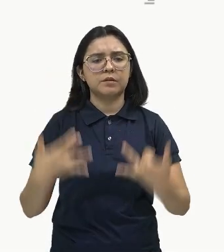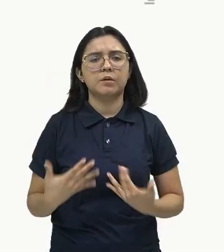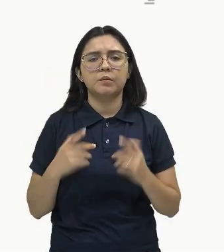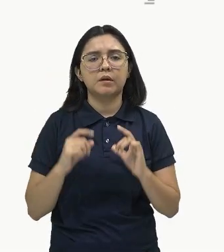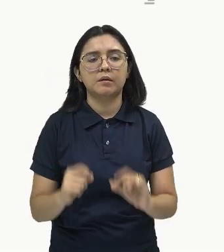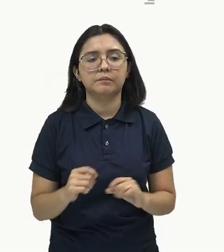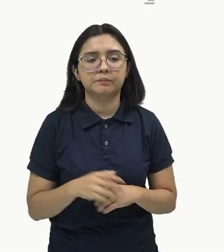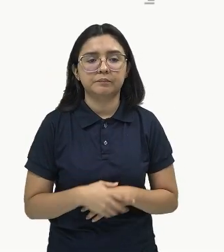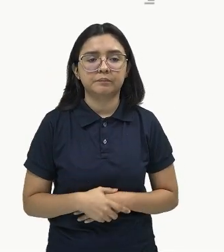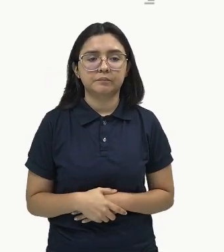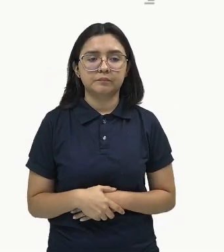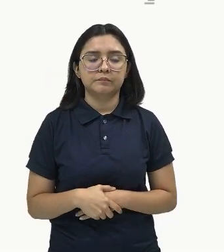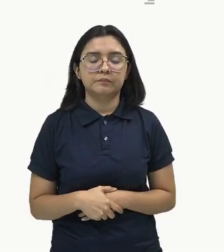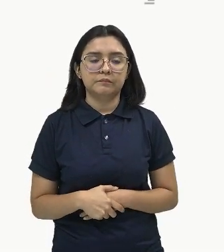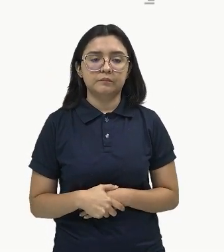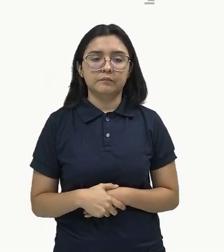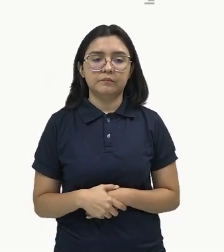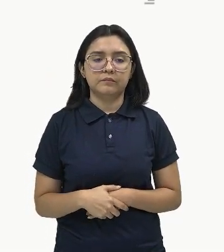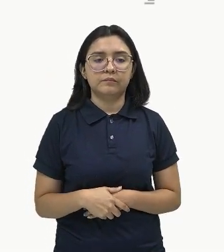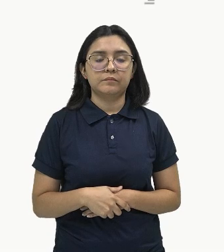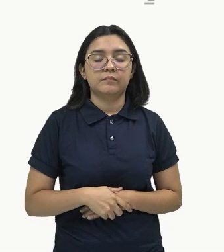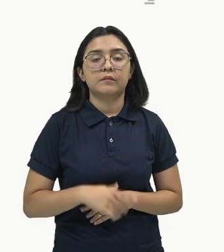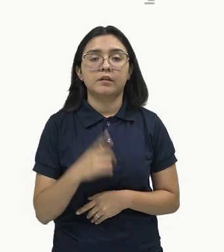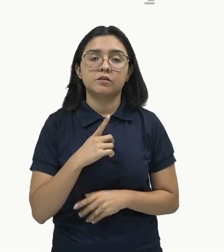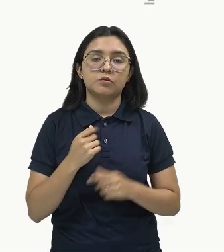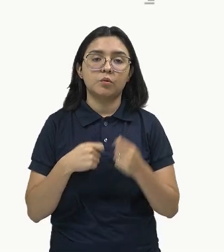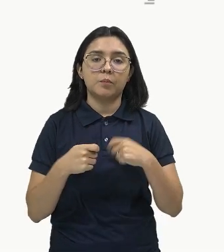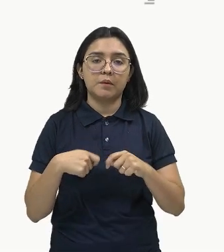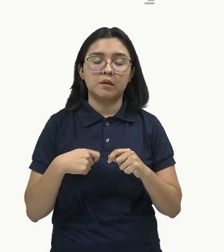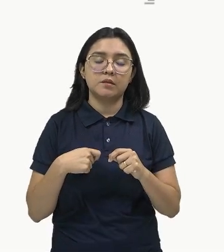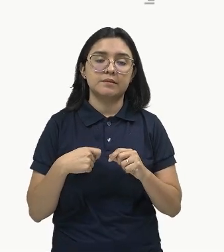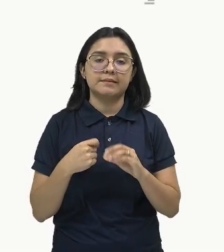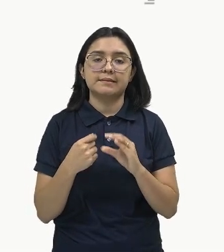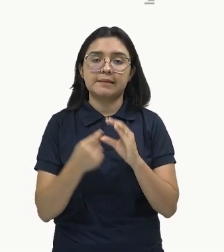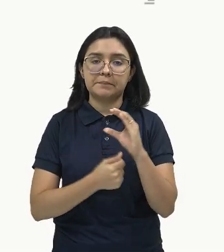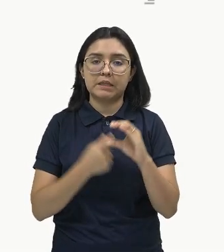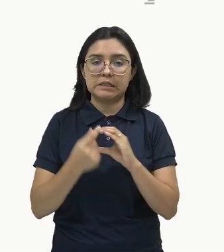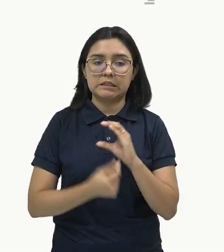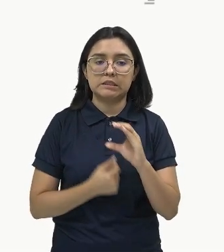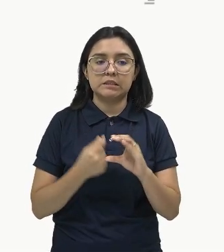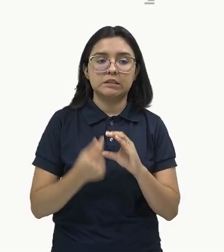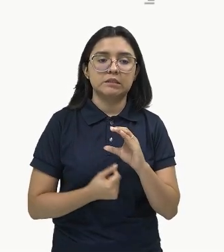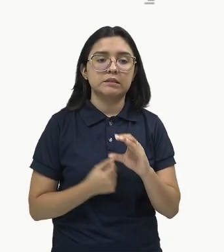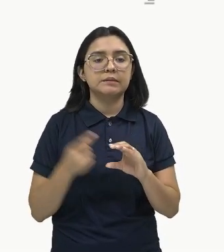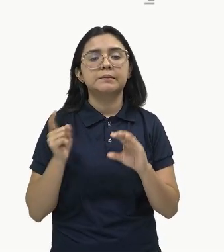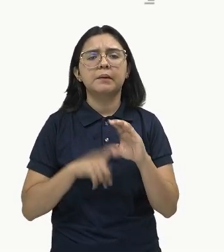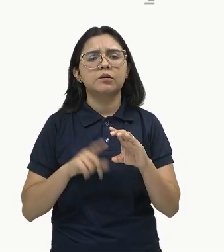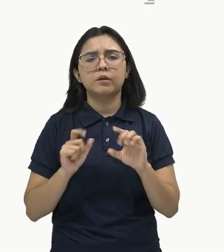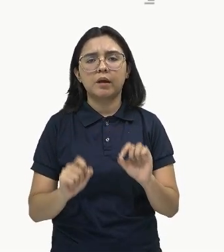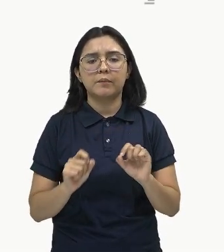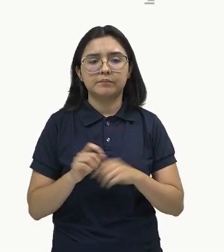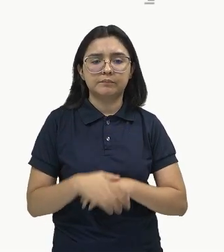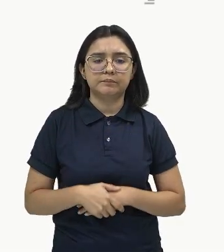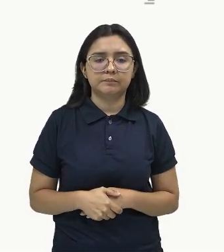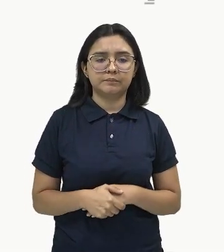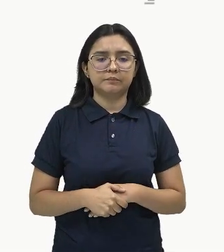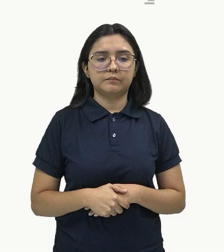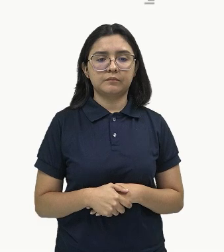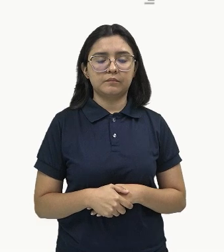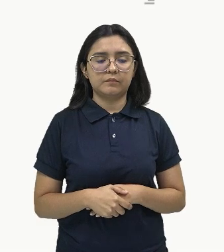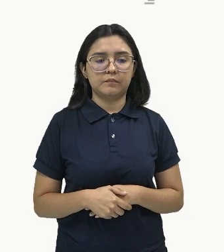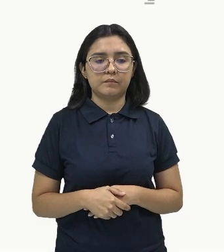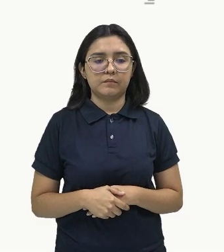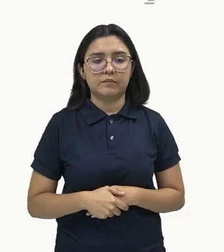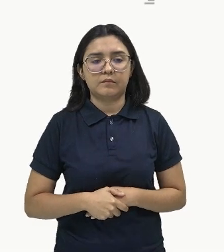falando de economias capitalistas. Então, elas dependem, ó, depend. Vou até